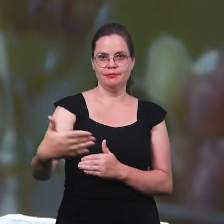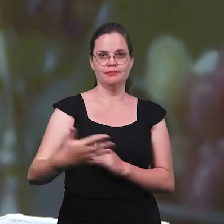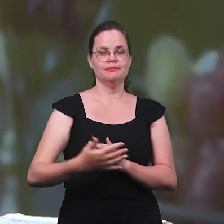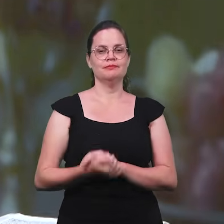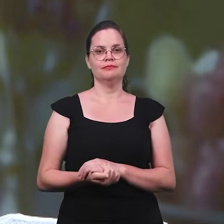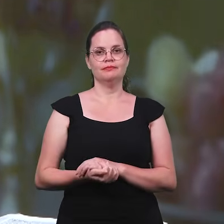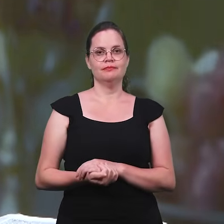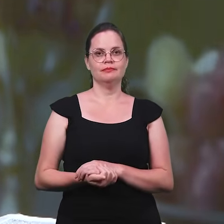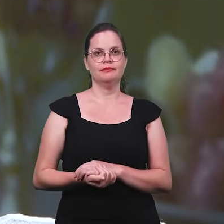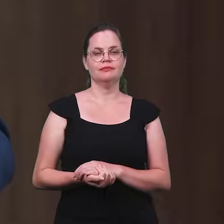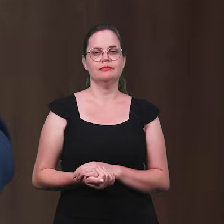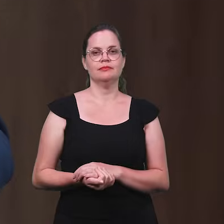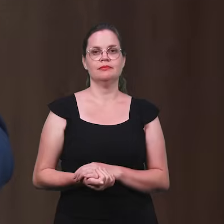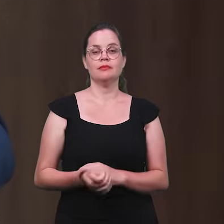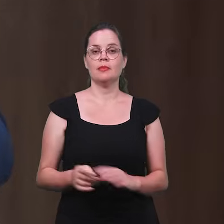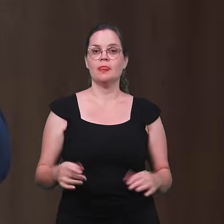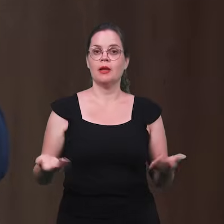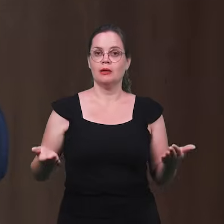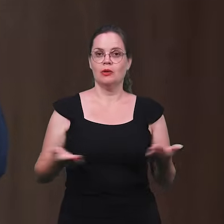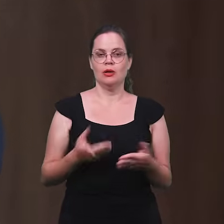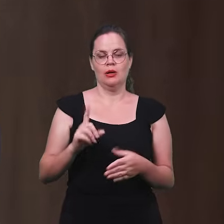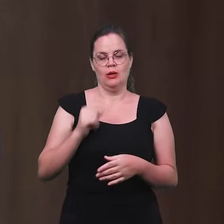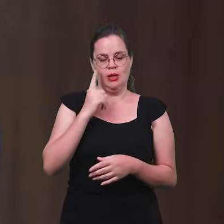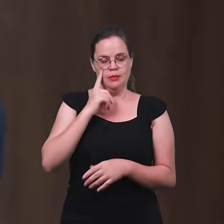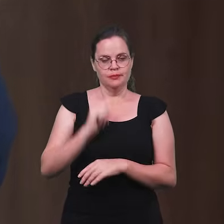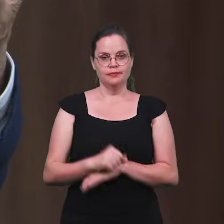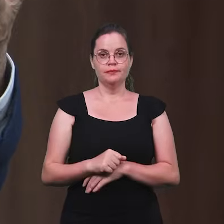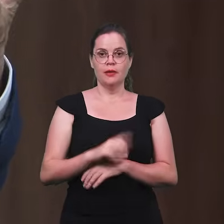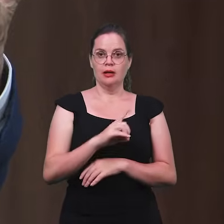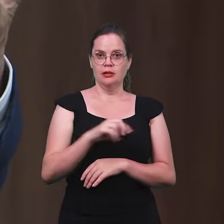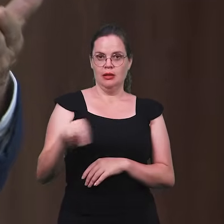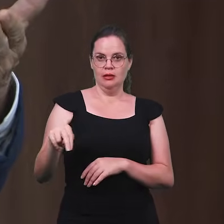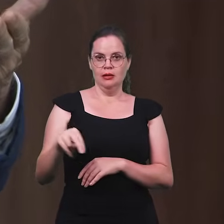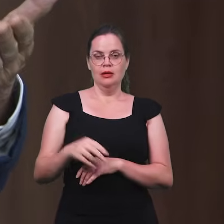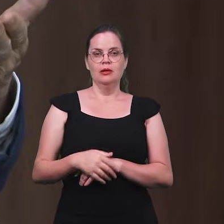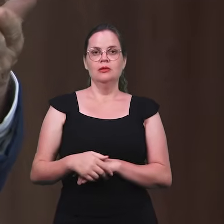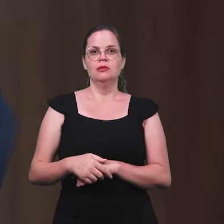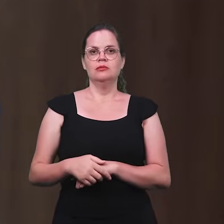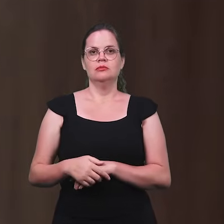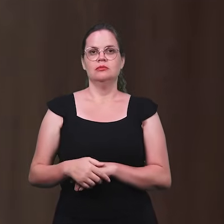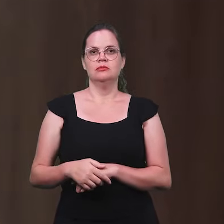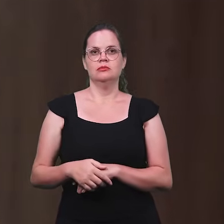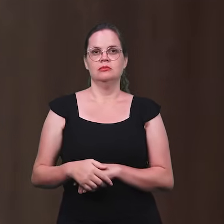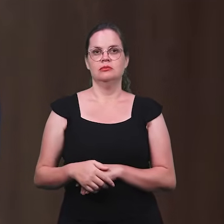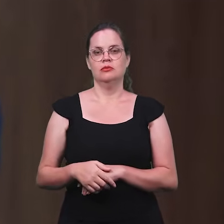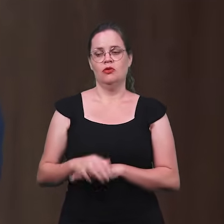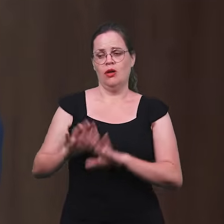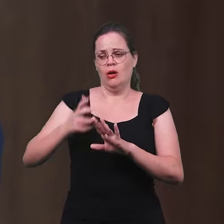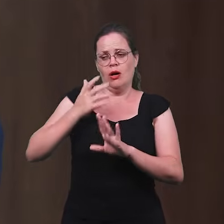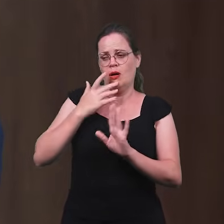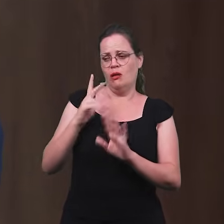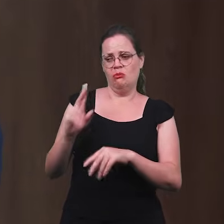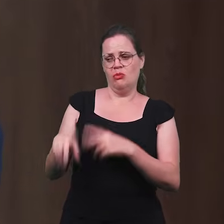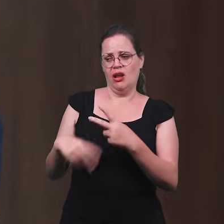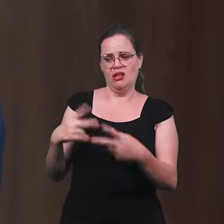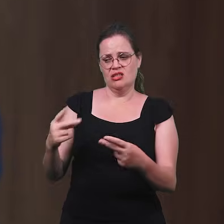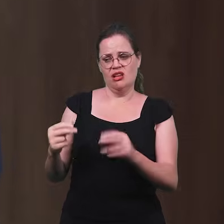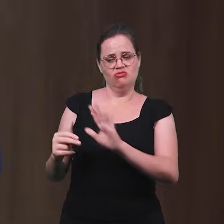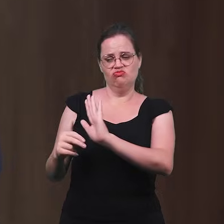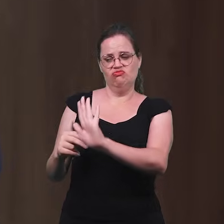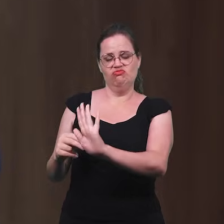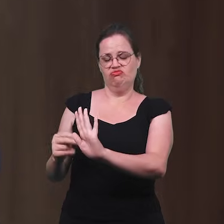Perfeitamente. Agora, então Daniel diz que, contudo, não quero esses presentes,